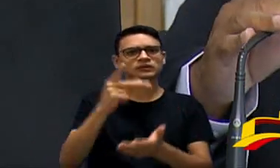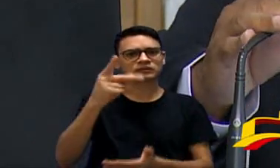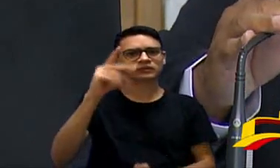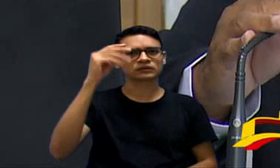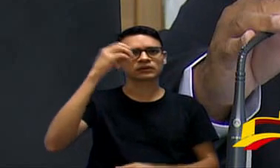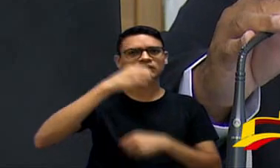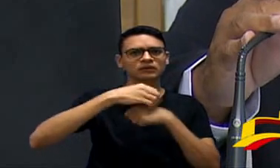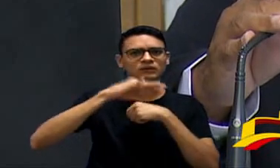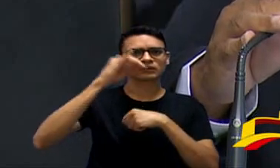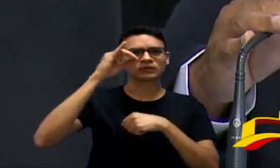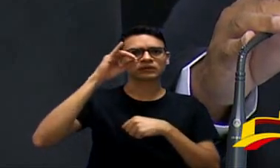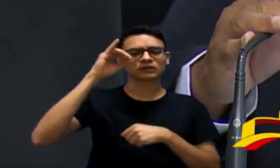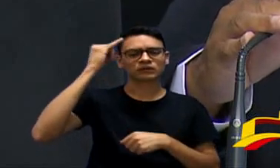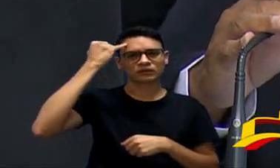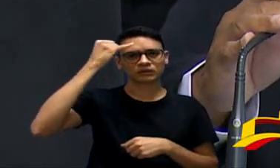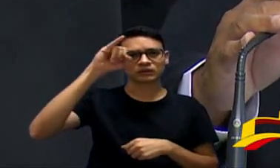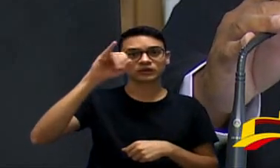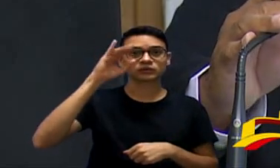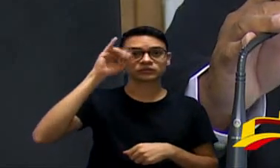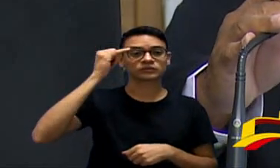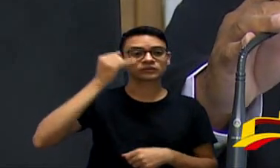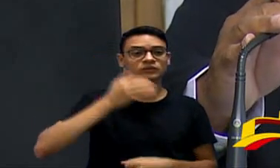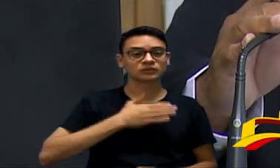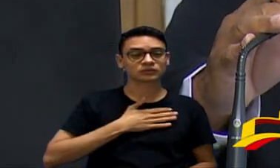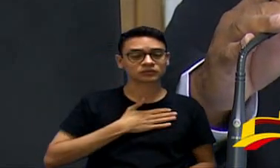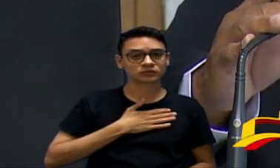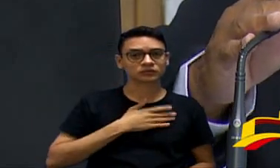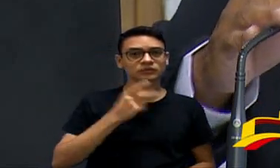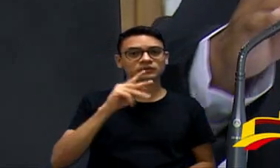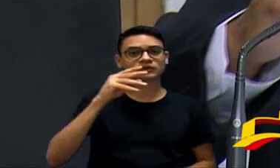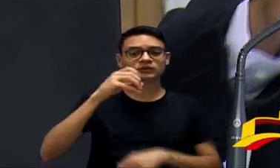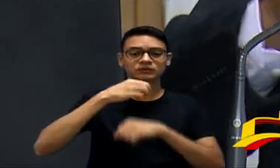ideia. O João gostou muito dessa ideia do senhor.